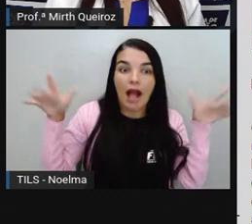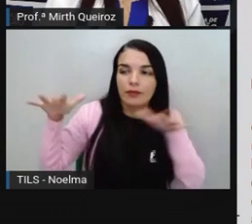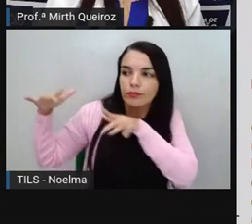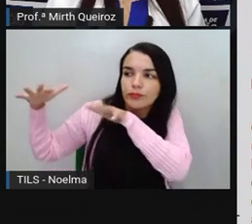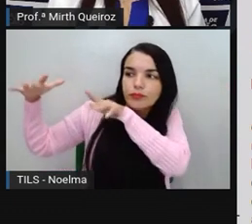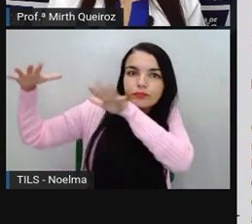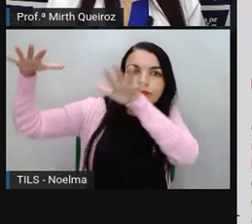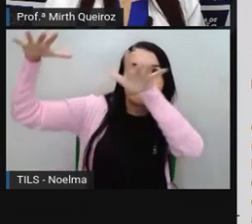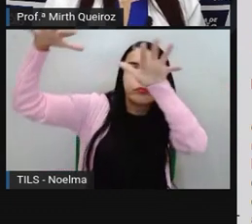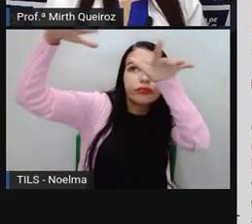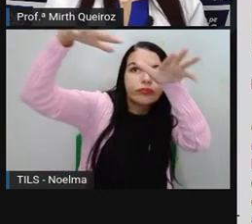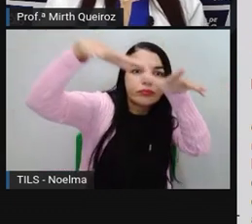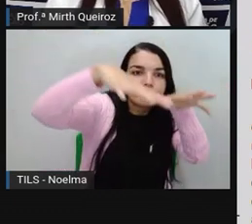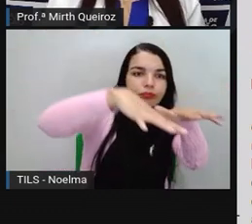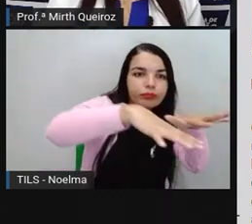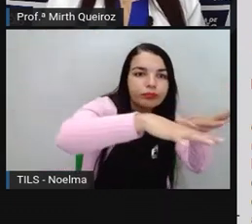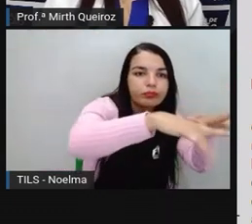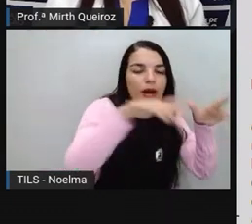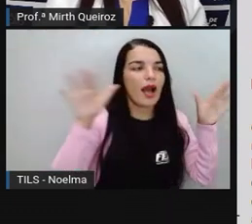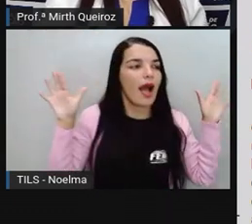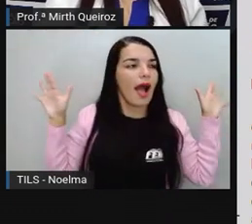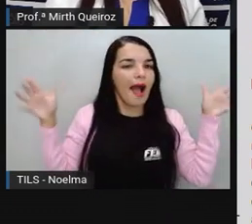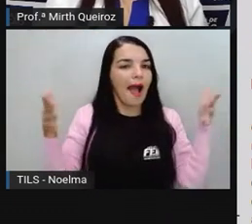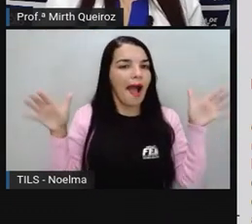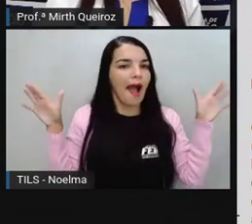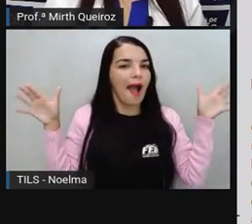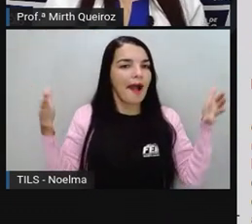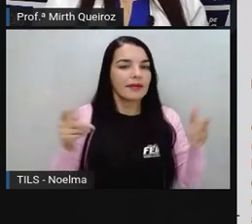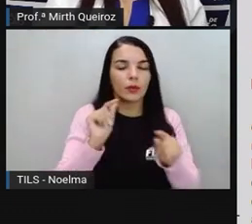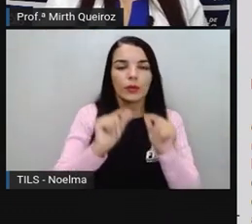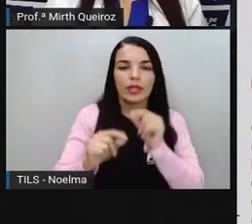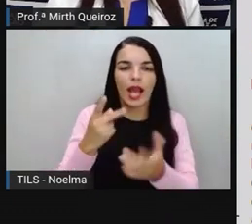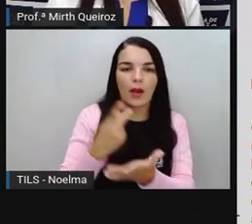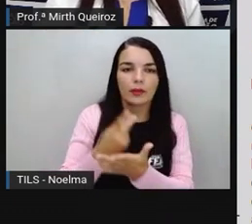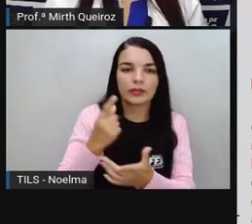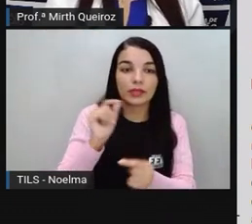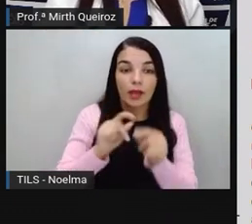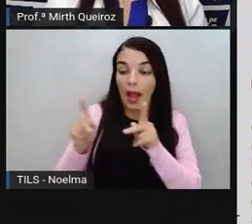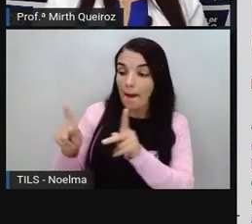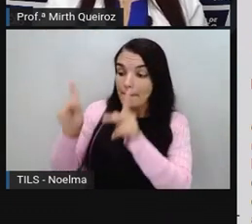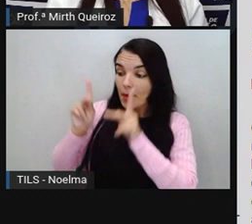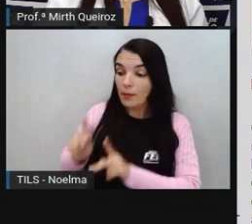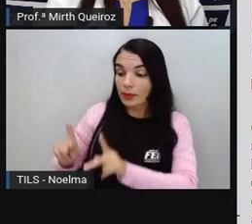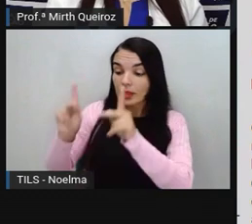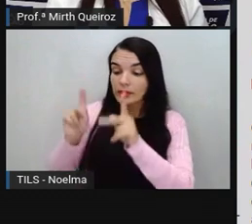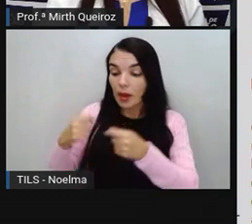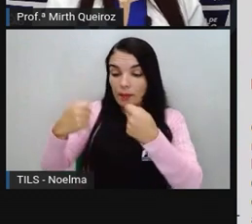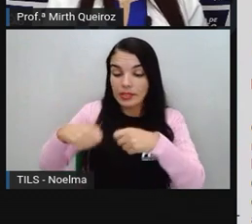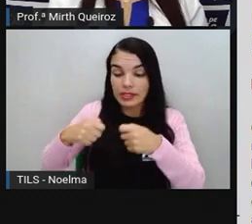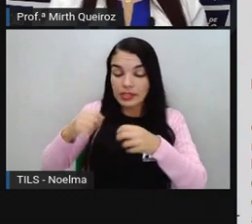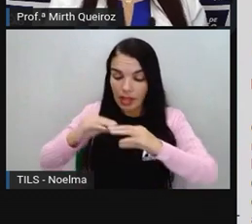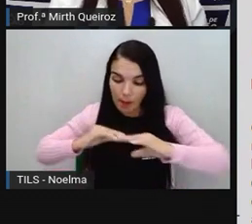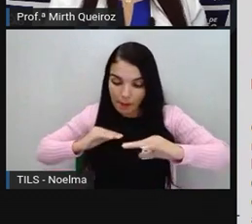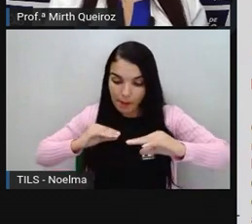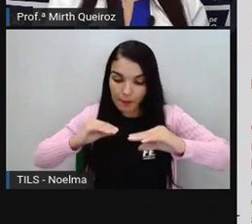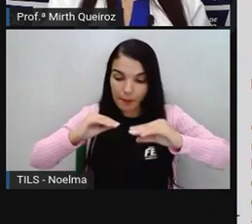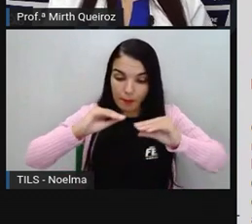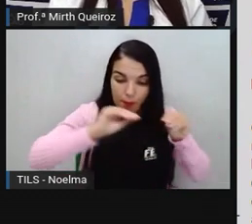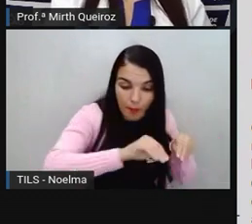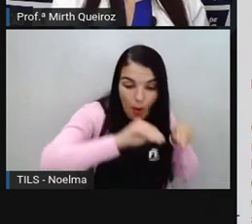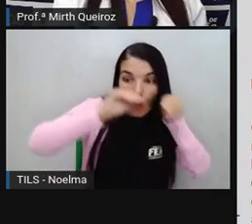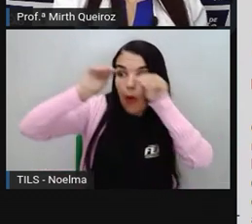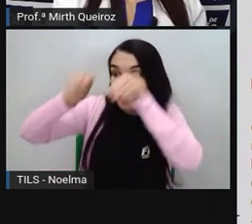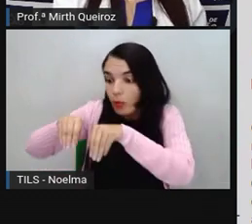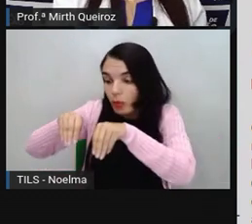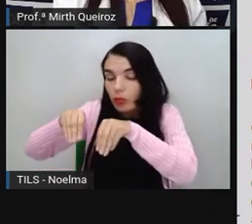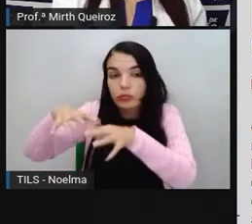migratório das aves, que acontece quando uma população de seres vivos elas vão se mover, né, de